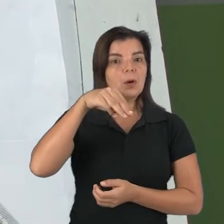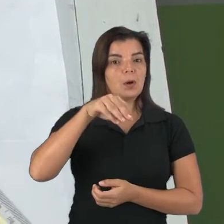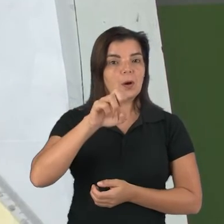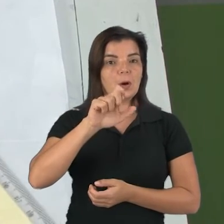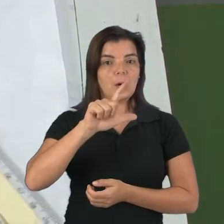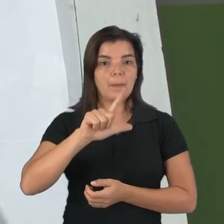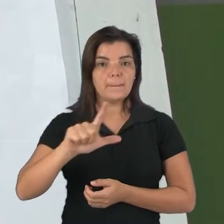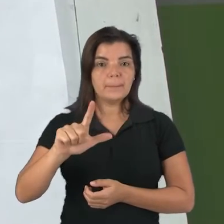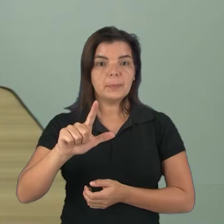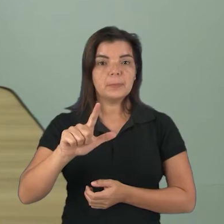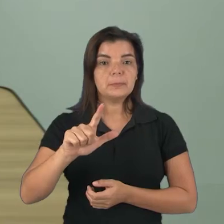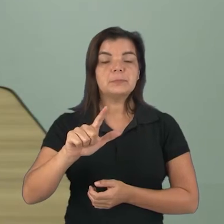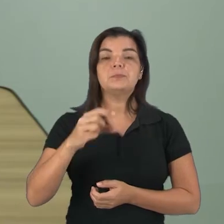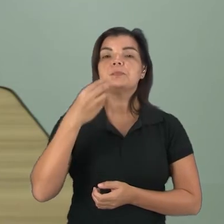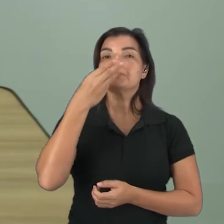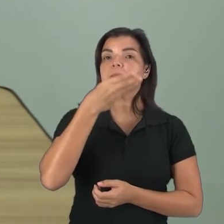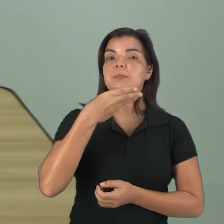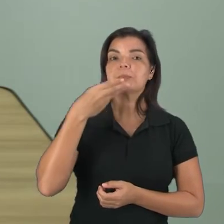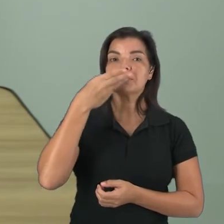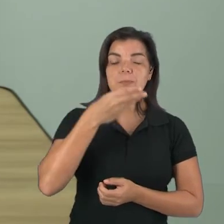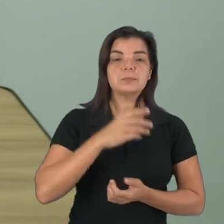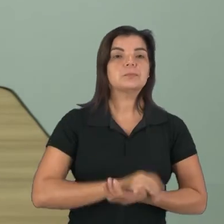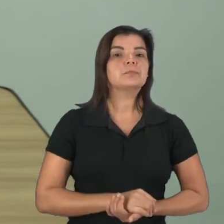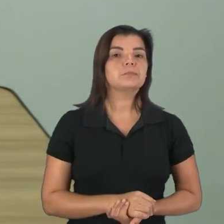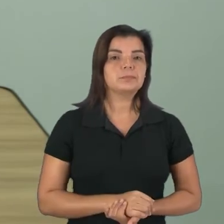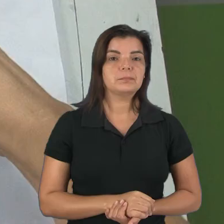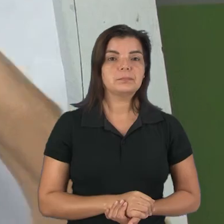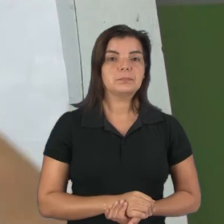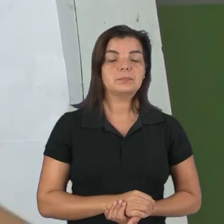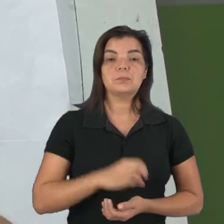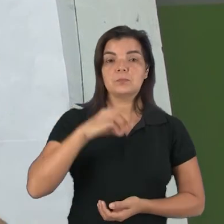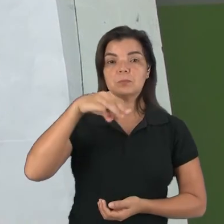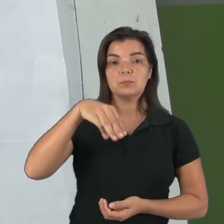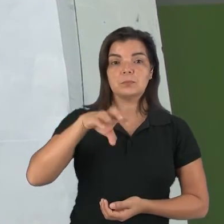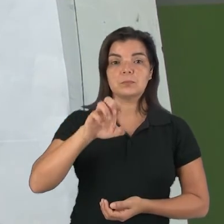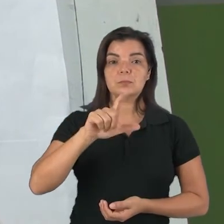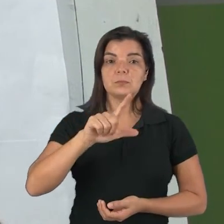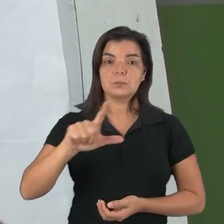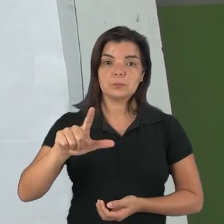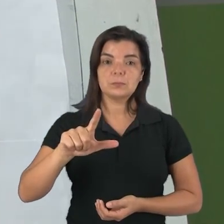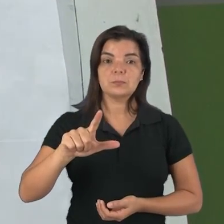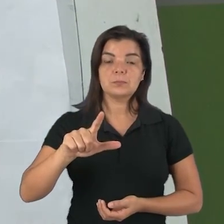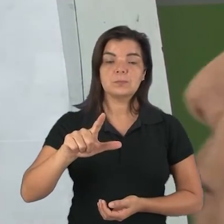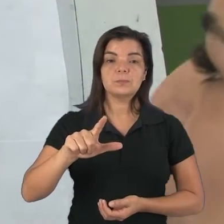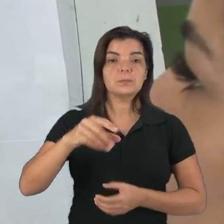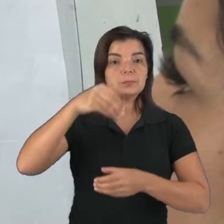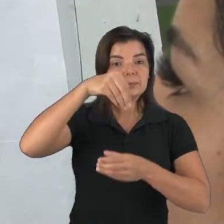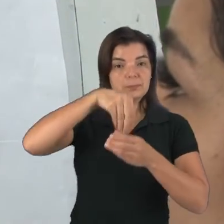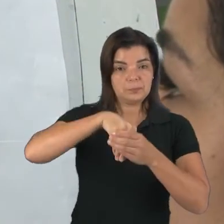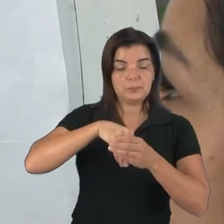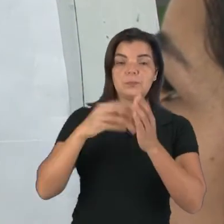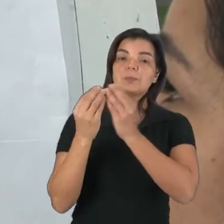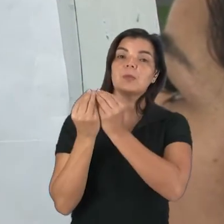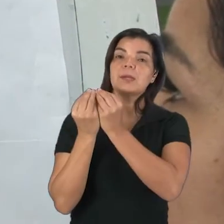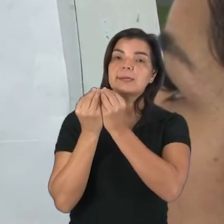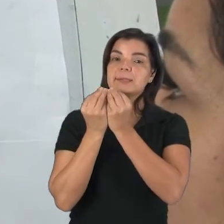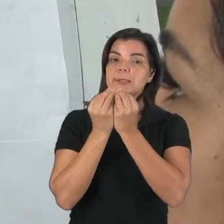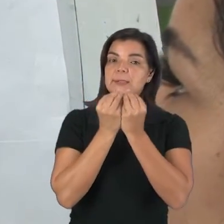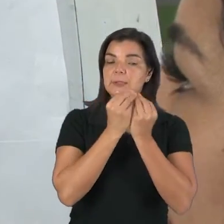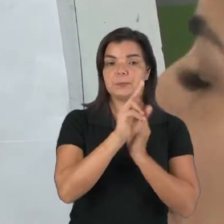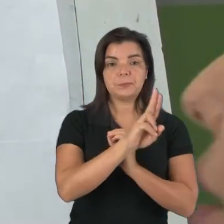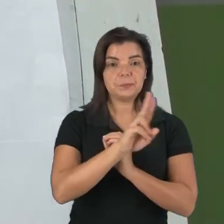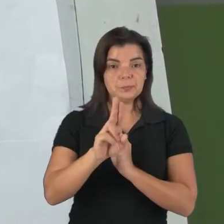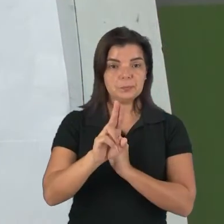olha aqui crianças Mel Mel olha aqui ó dentro do nome melancia